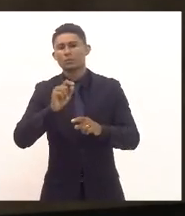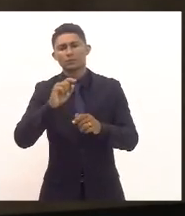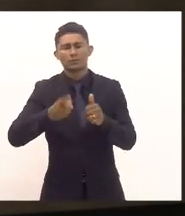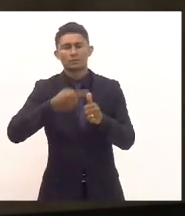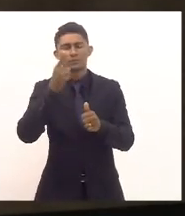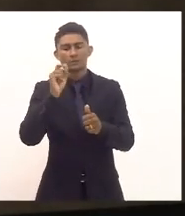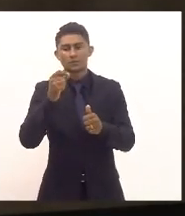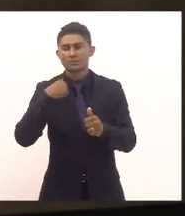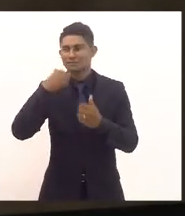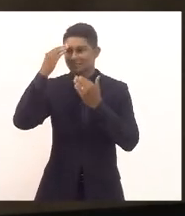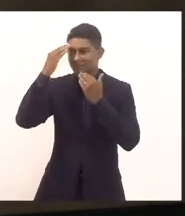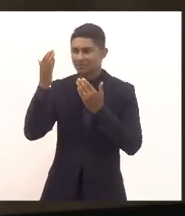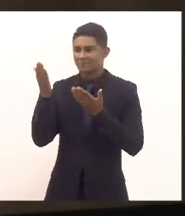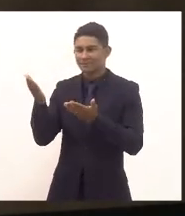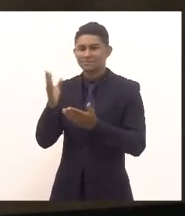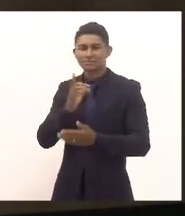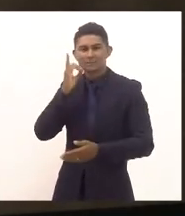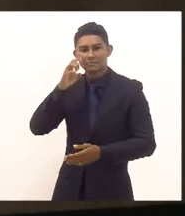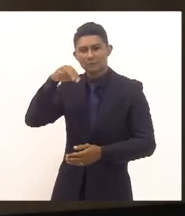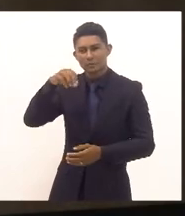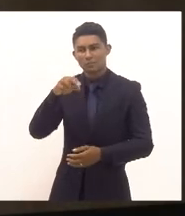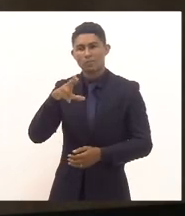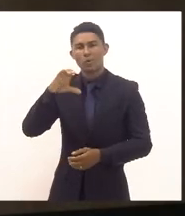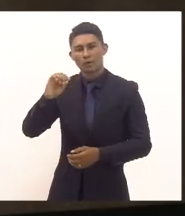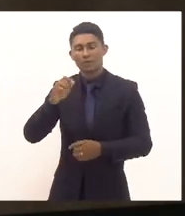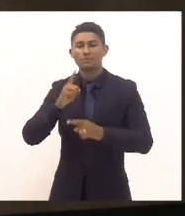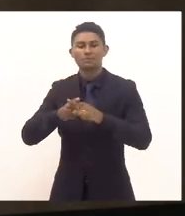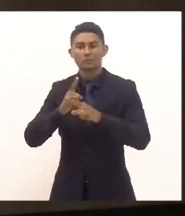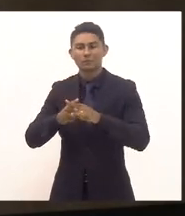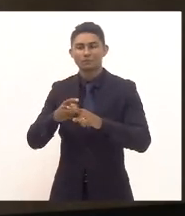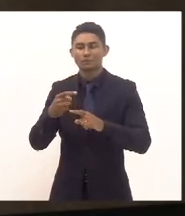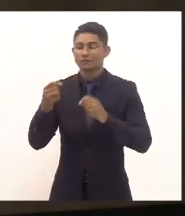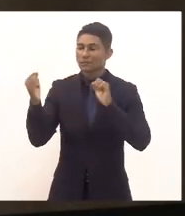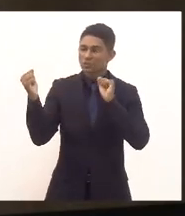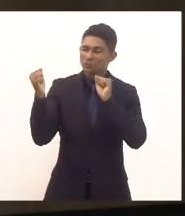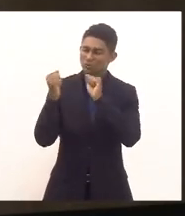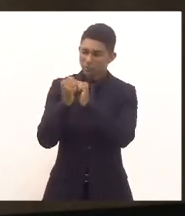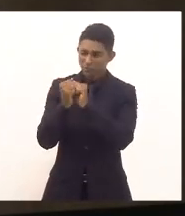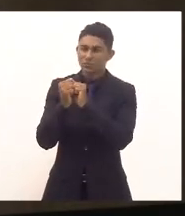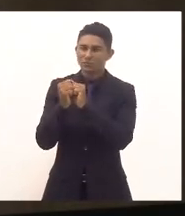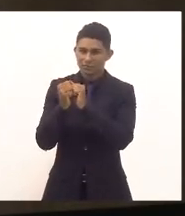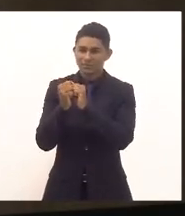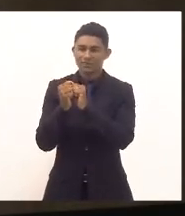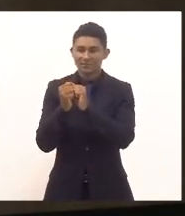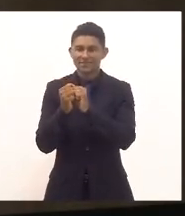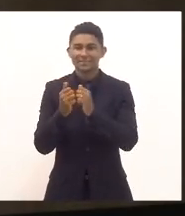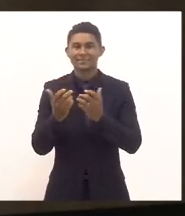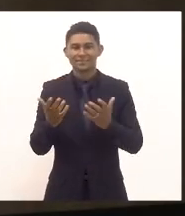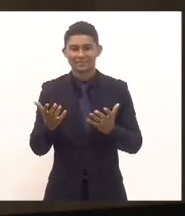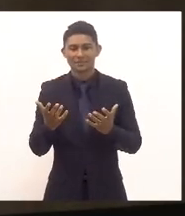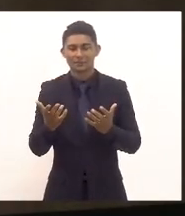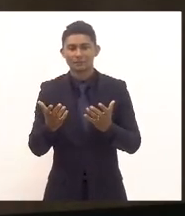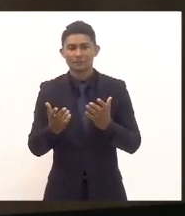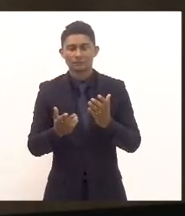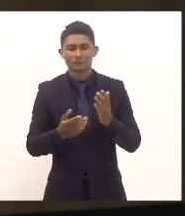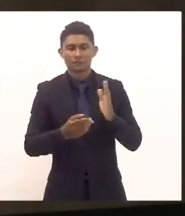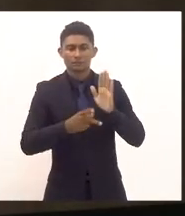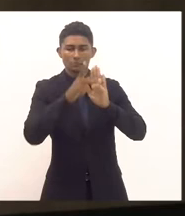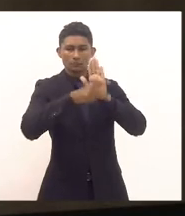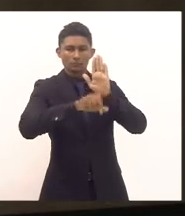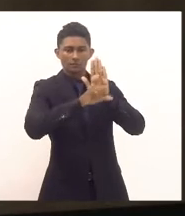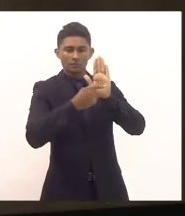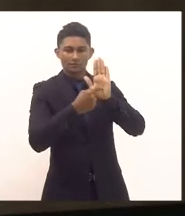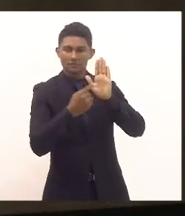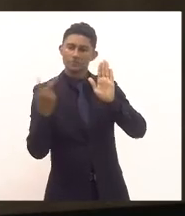agradecendo a deputada Mônica Francisco pelo privilégio de colaborar com esta querida deputada Bom dia